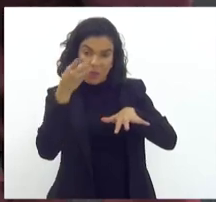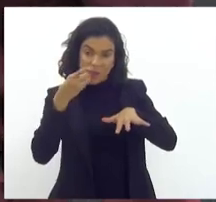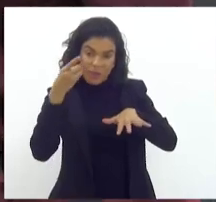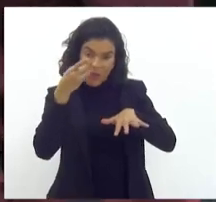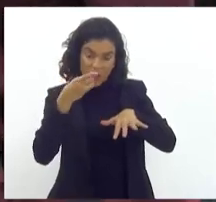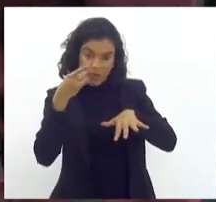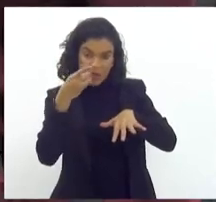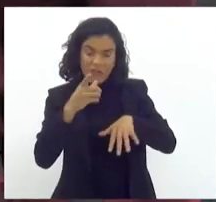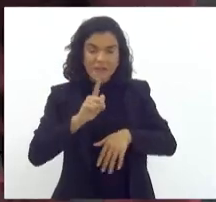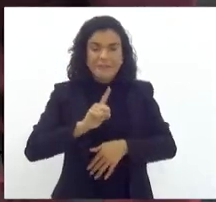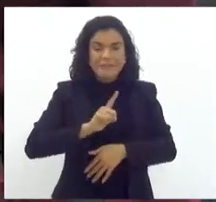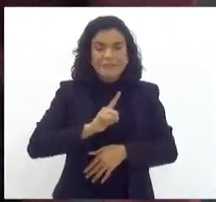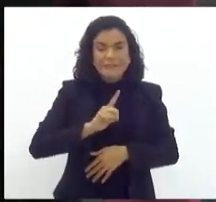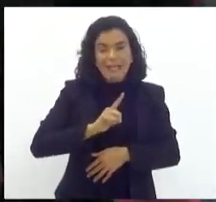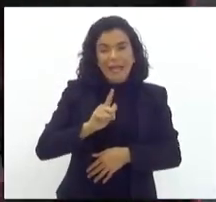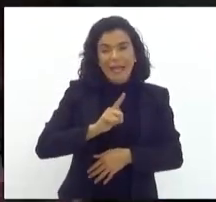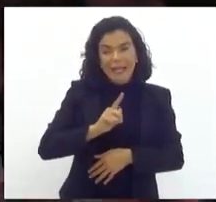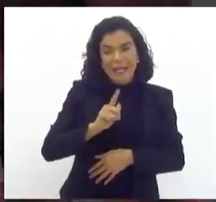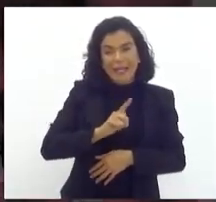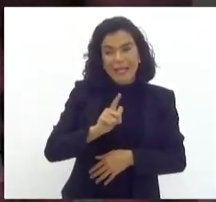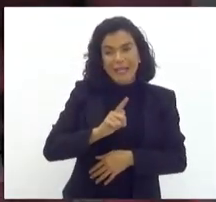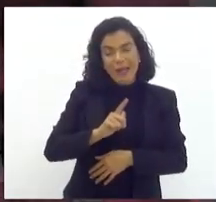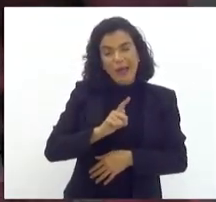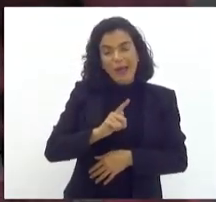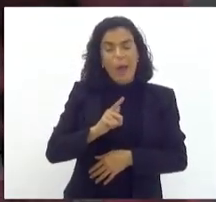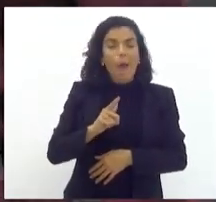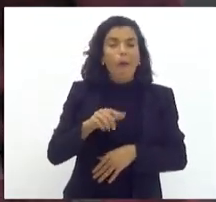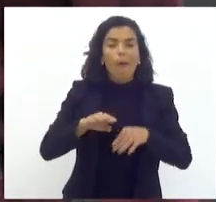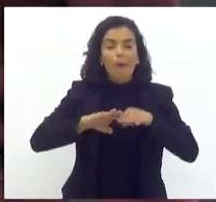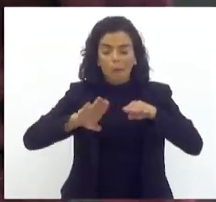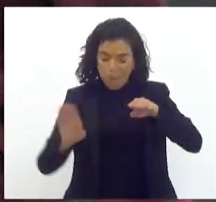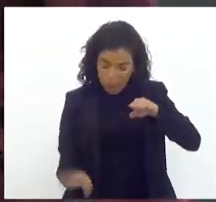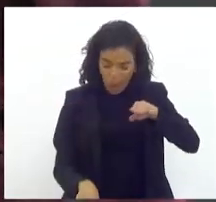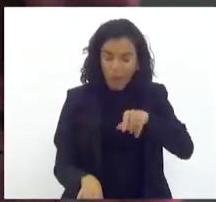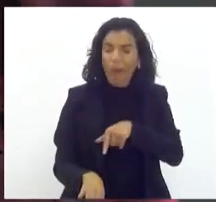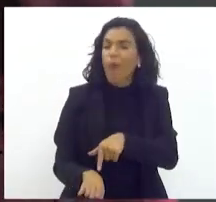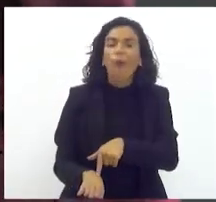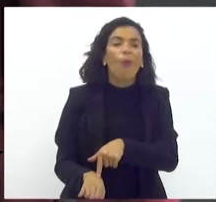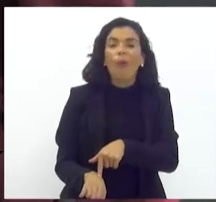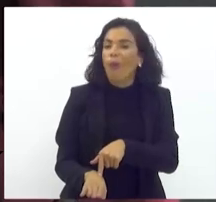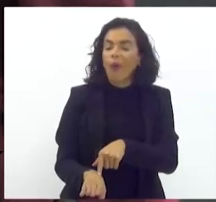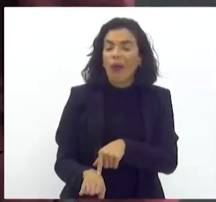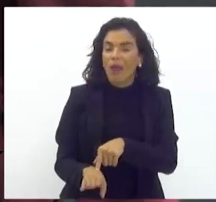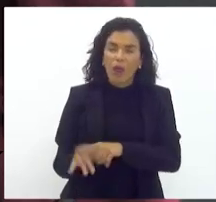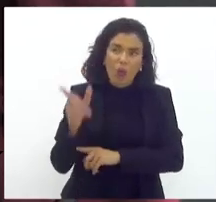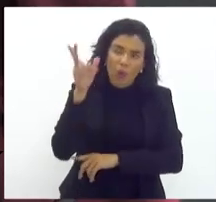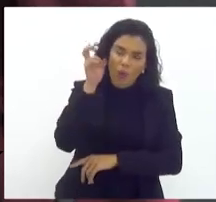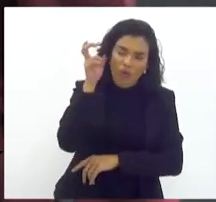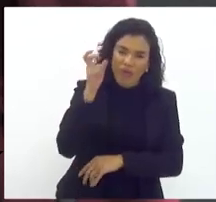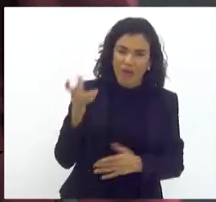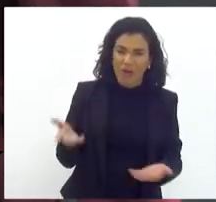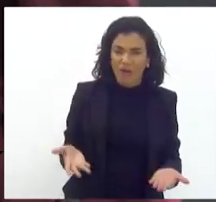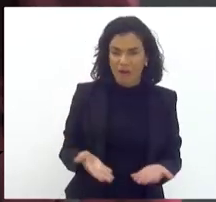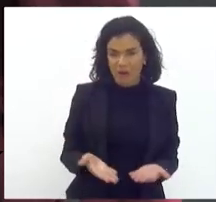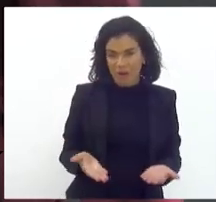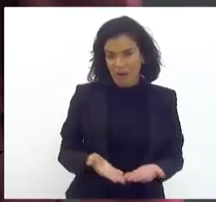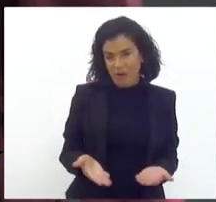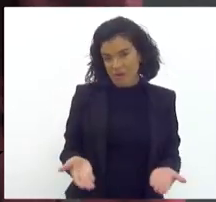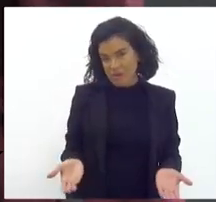tem atingido o nível das questões que eu acabei de ouvir